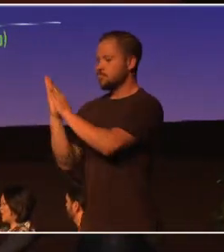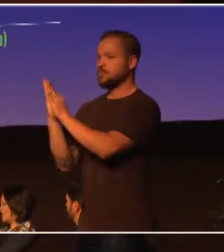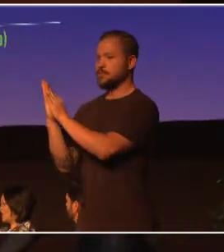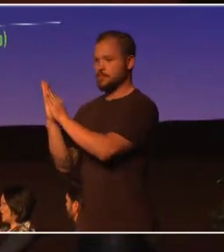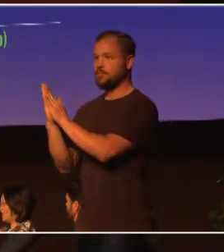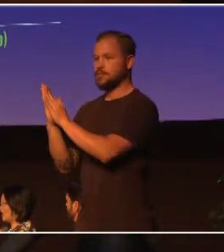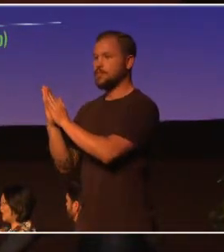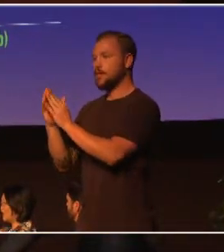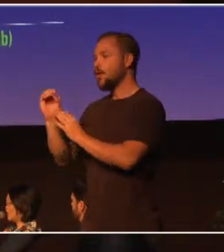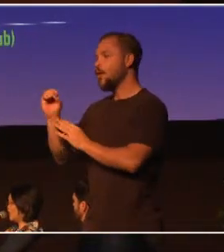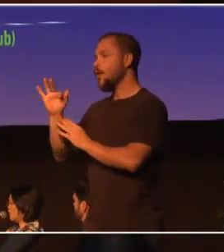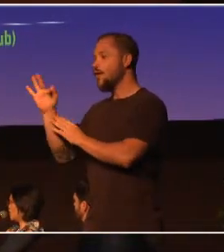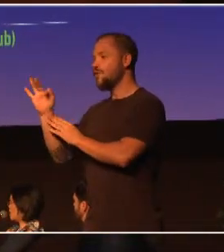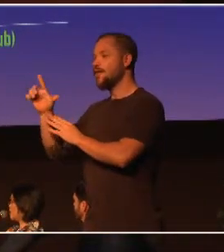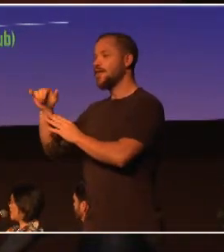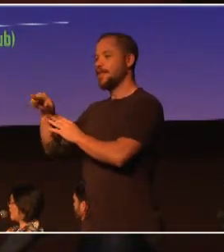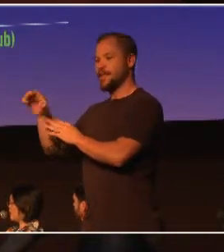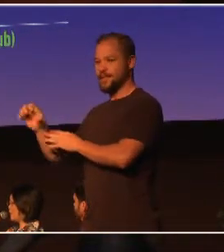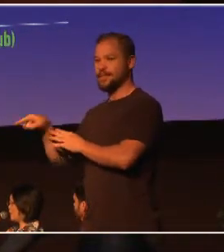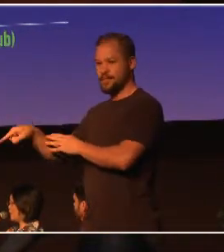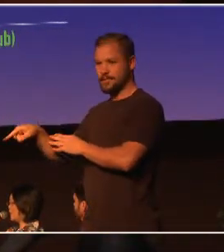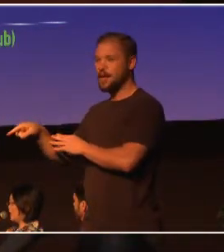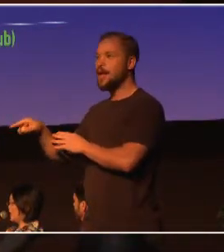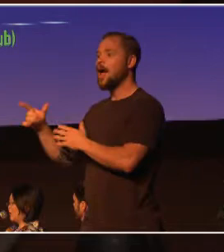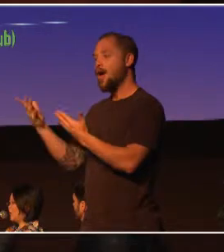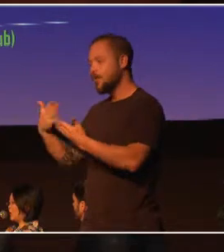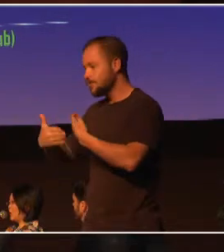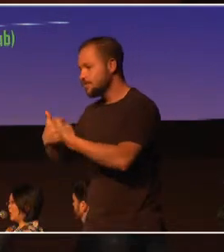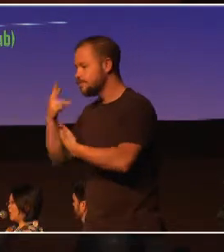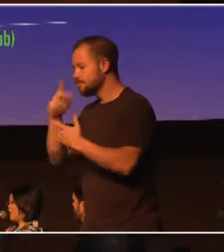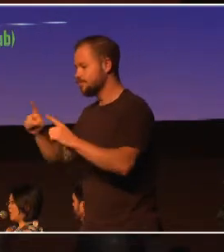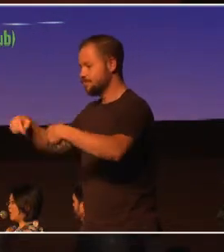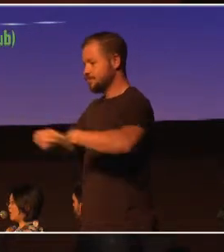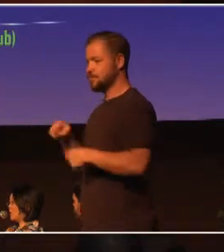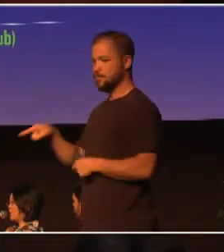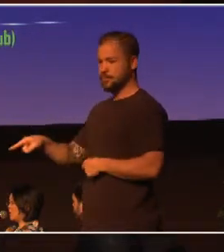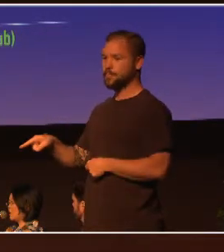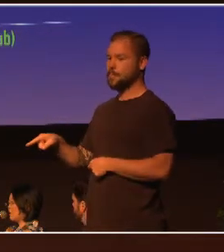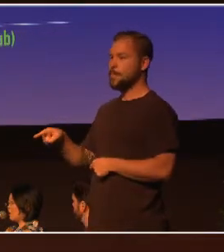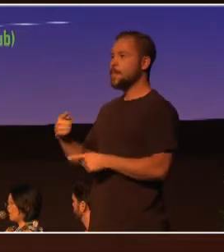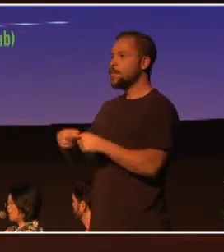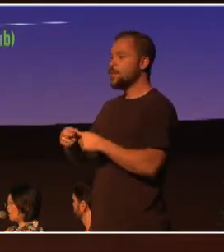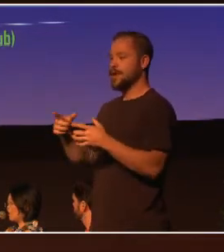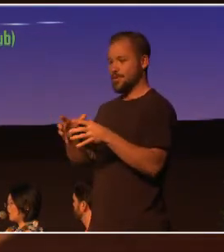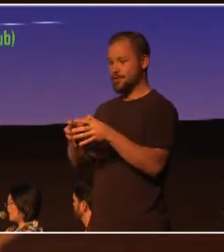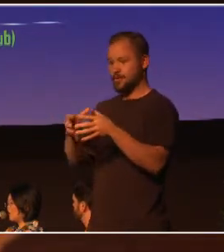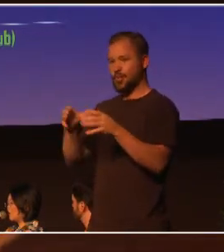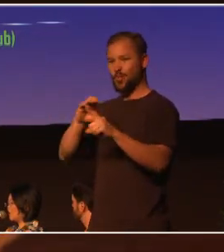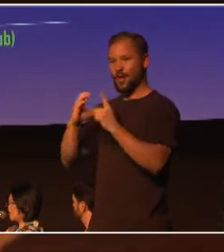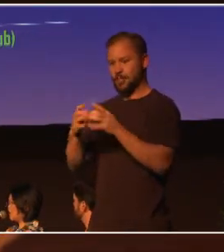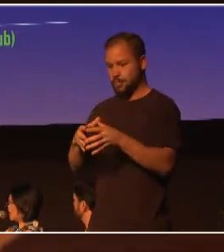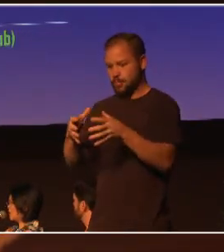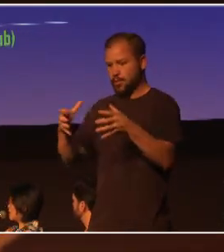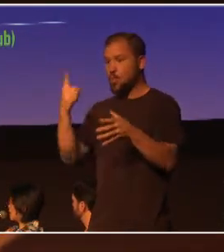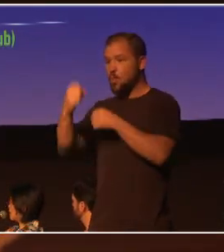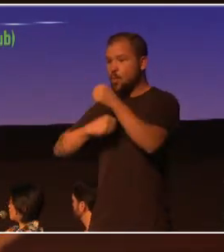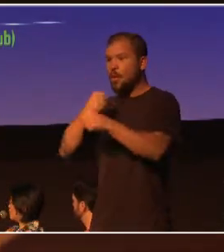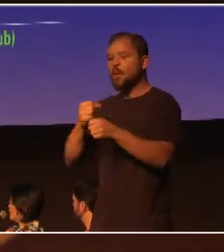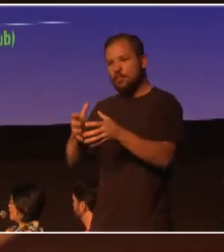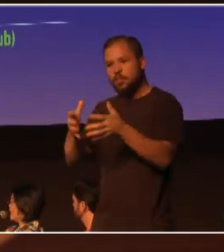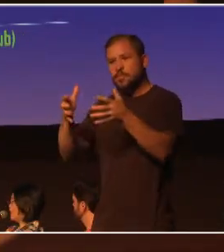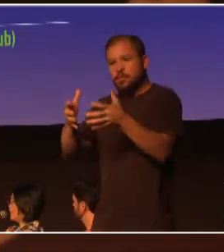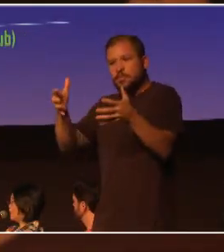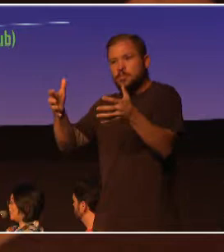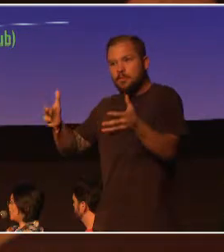encontros offline, e agora a gente está vivendo muito esse desafio, né? Porque a comunidade cresceu muito em um ano, continua